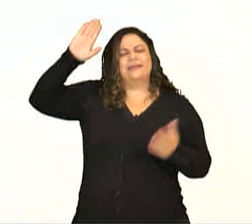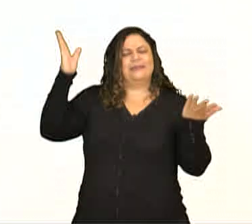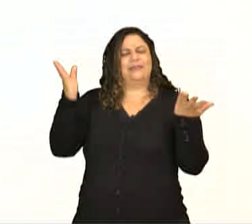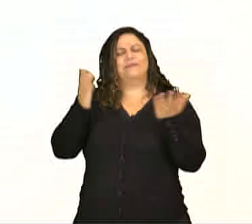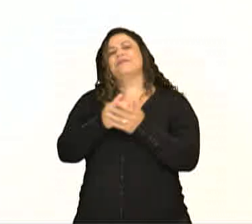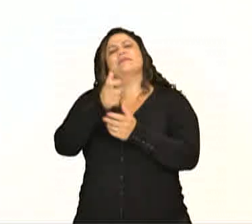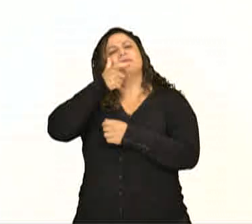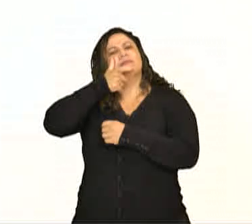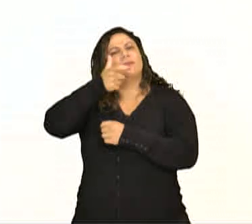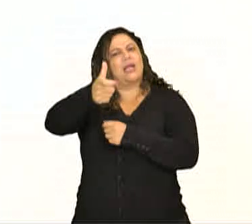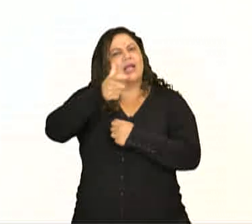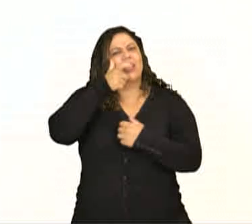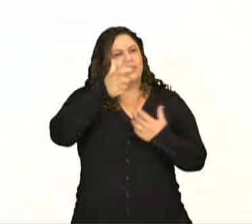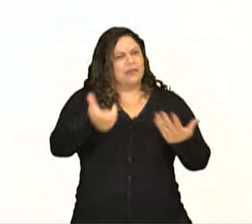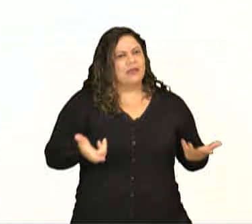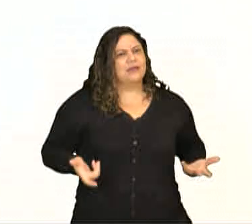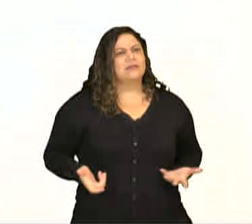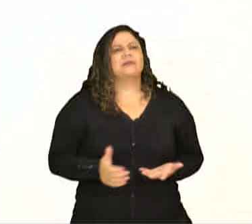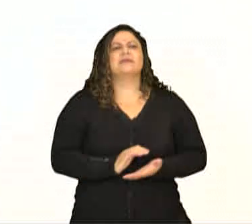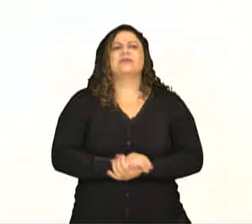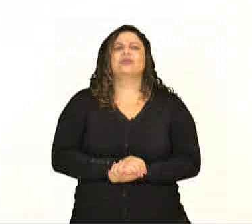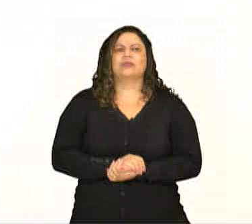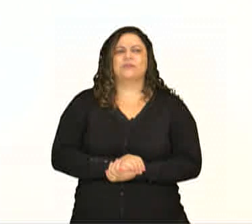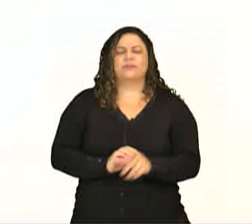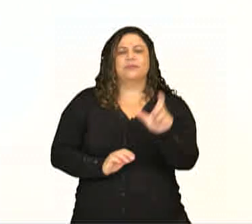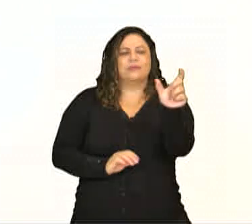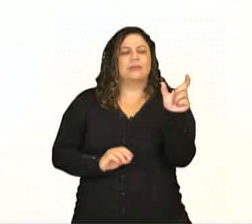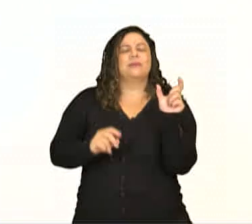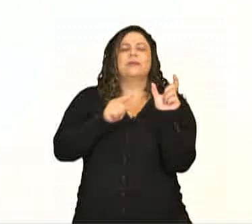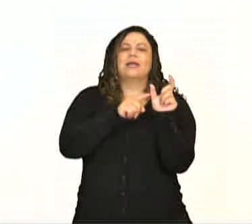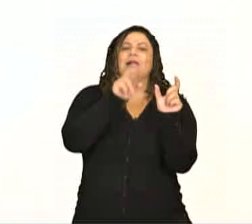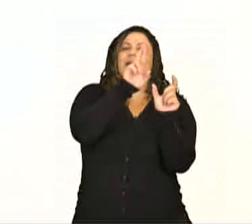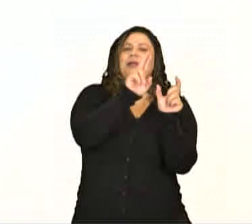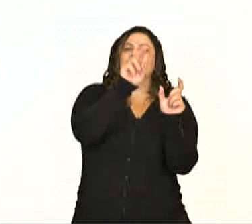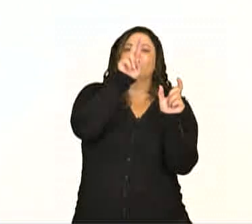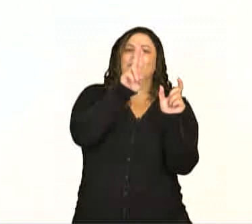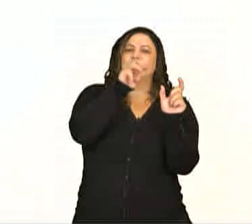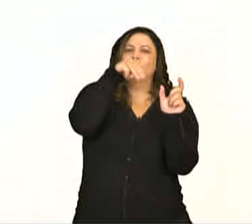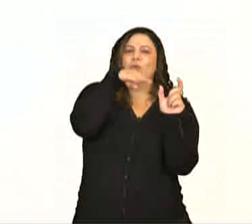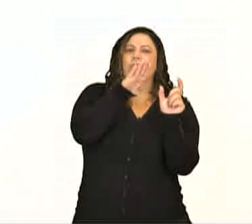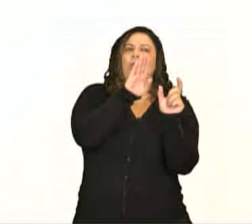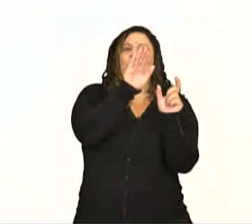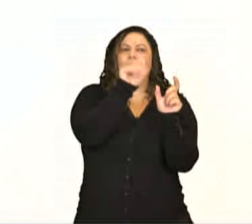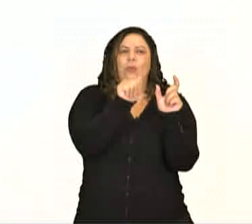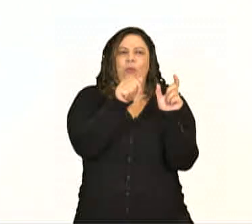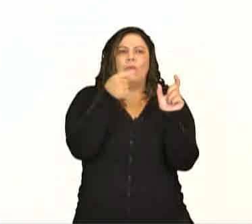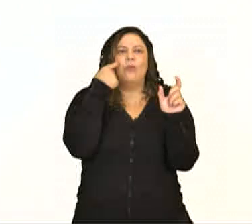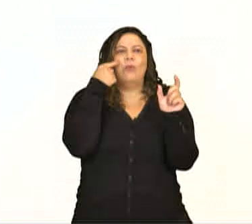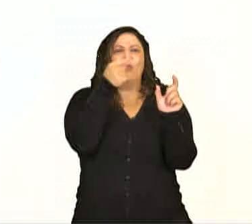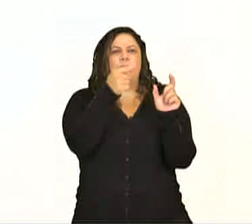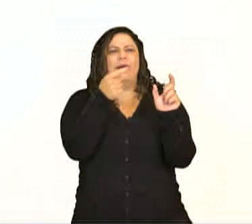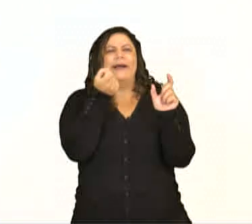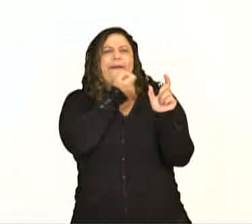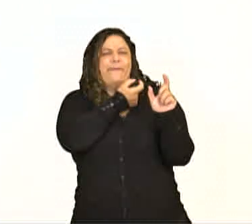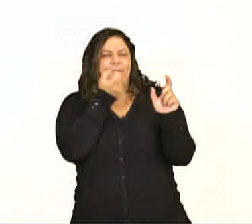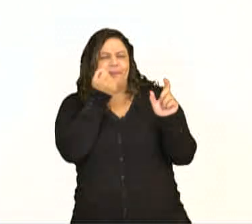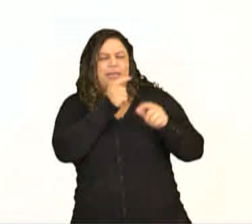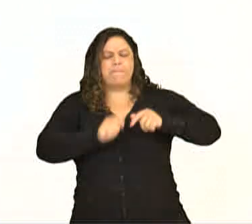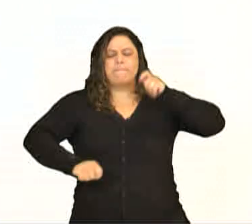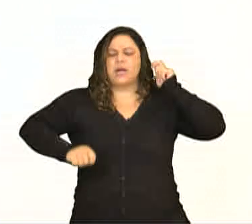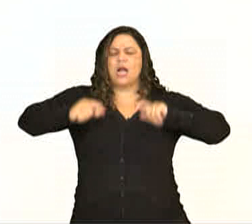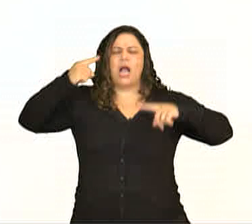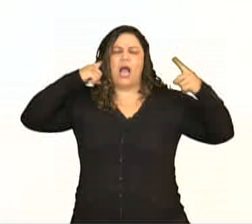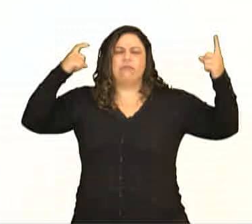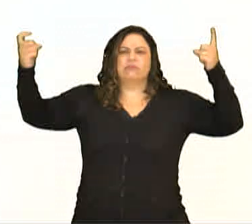interessante para nós refletirmos um pouco. A palavra rumba invoca o humor, uma atmosfera de barulho e celebração.